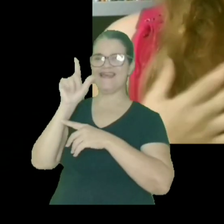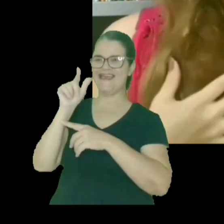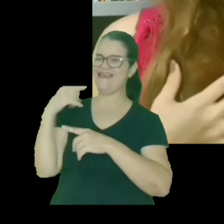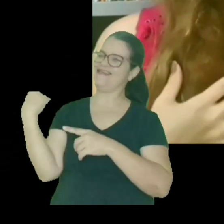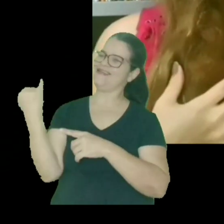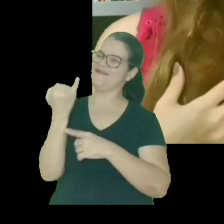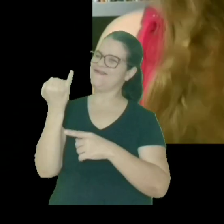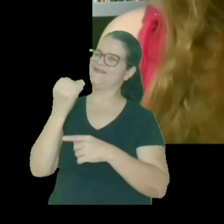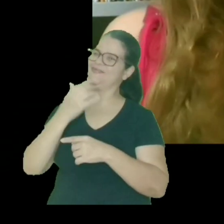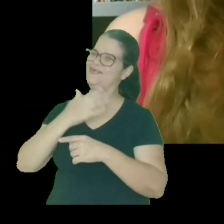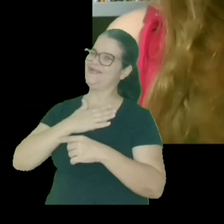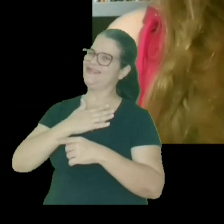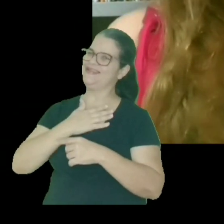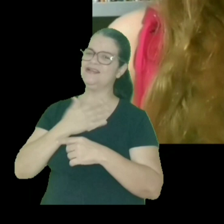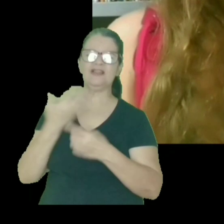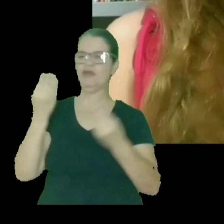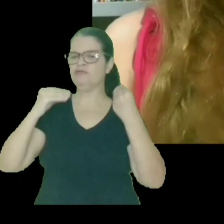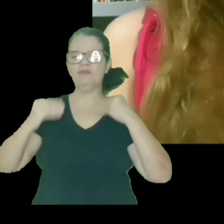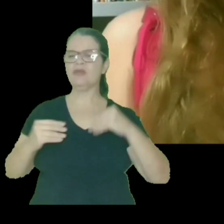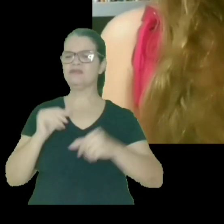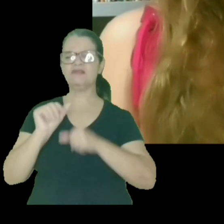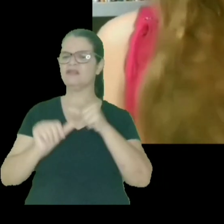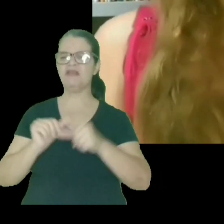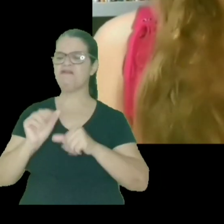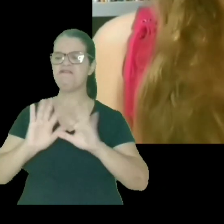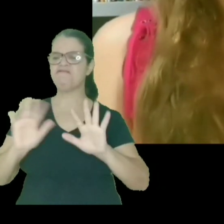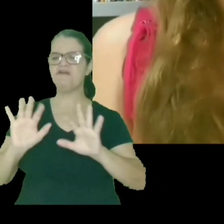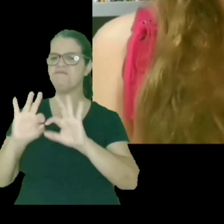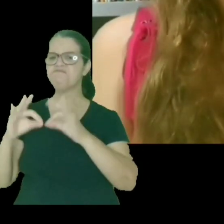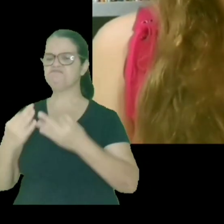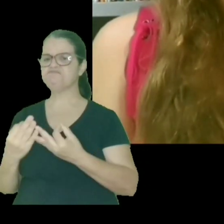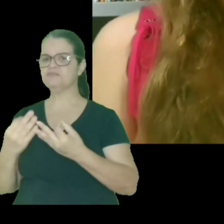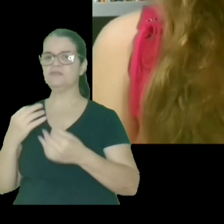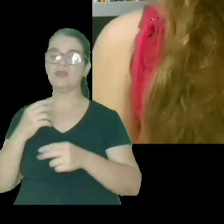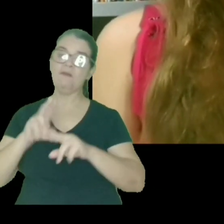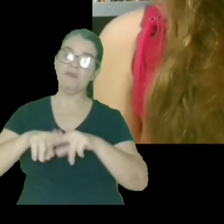para mim. Não me fantasiavam. No meio das